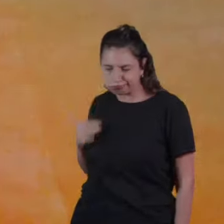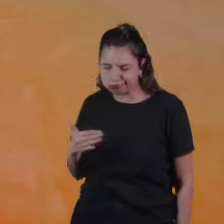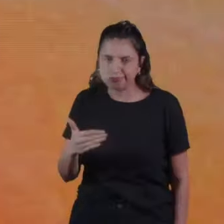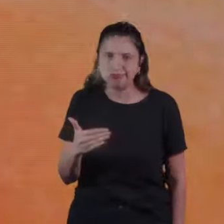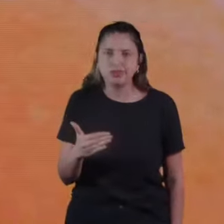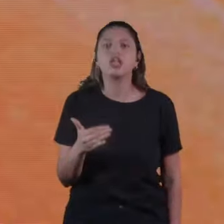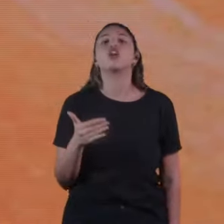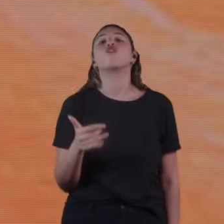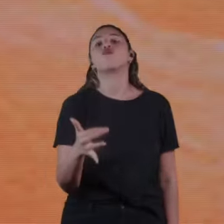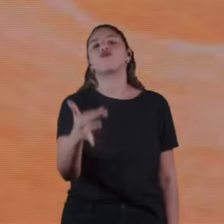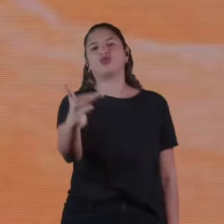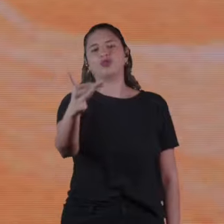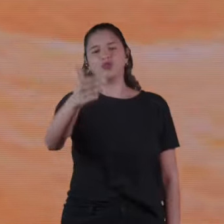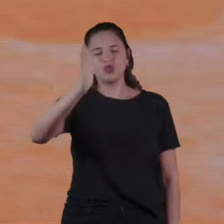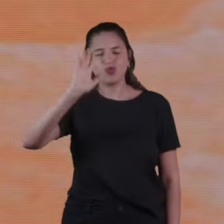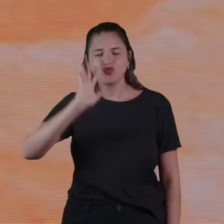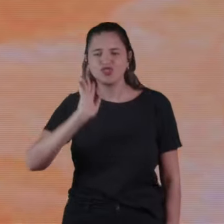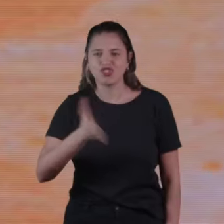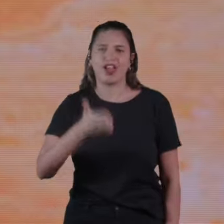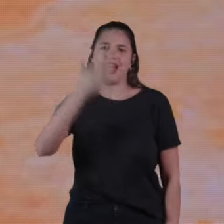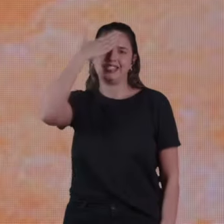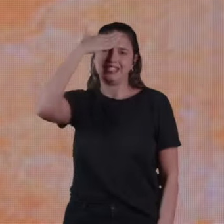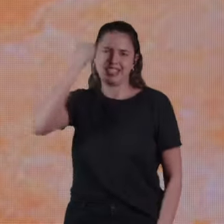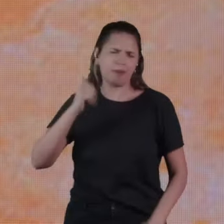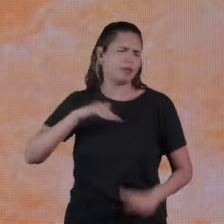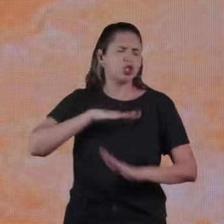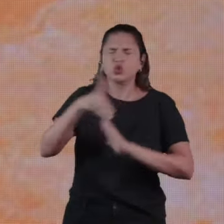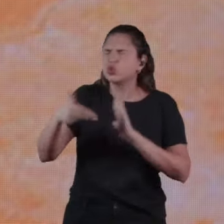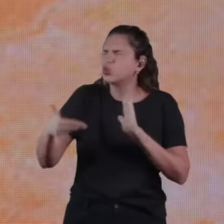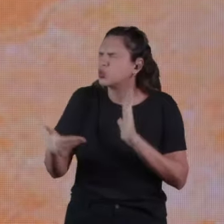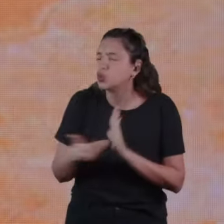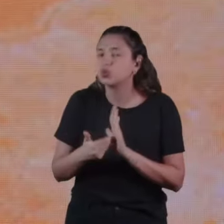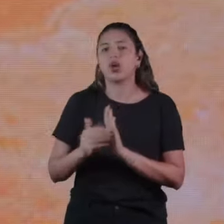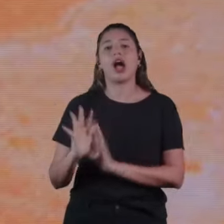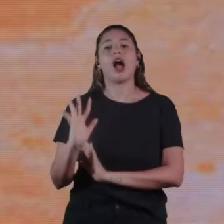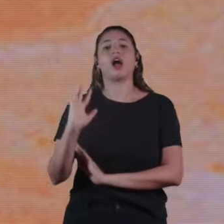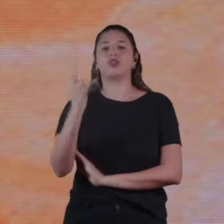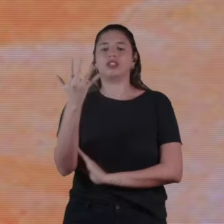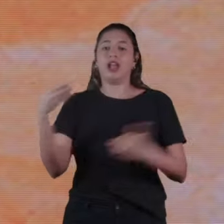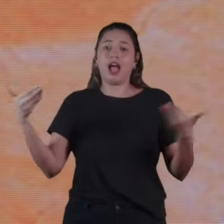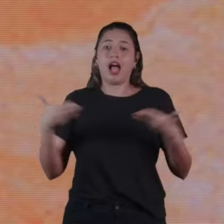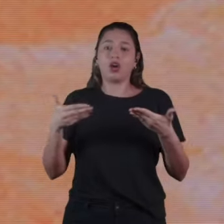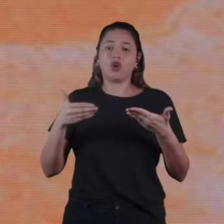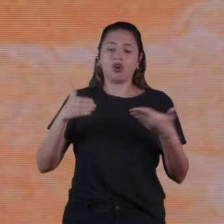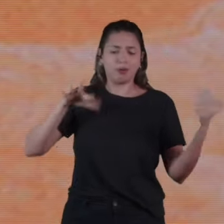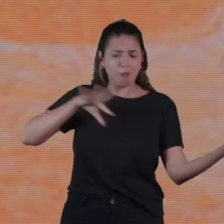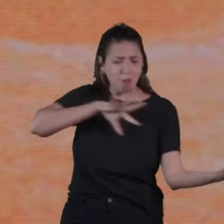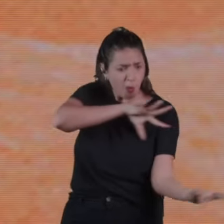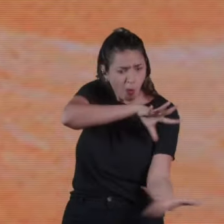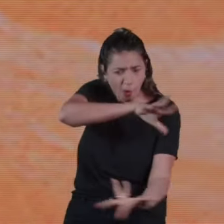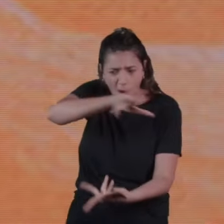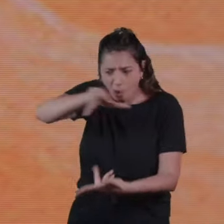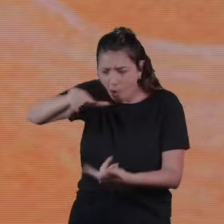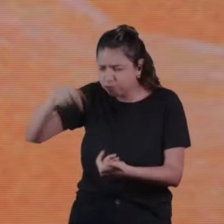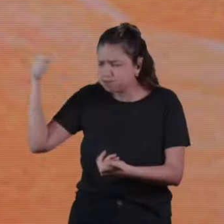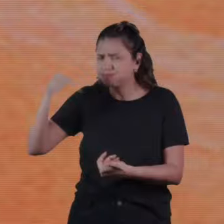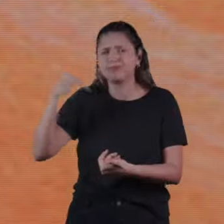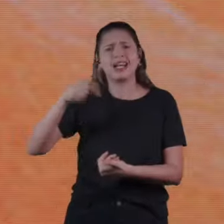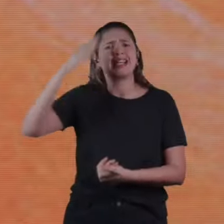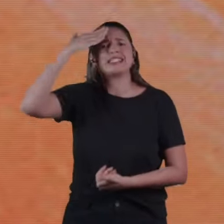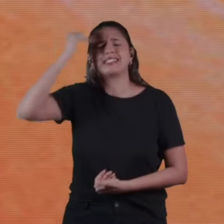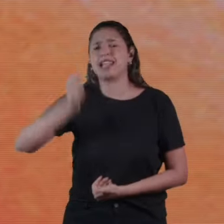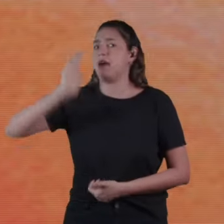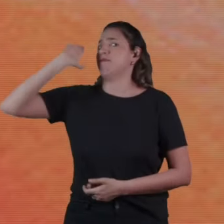e conhece tudo ao mesmo tempo. Ele sabe o que está acontecendo agora, lá do outro lado do mundo. Ele sabe